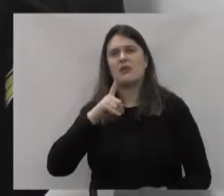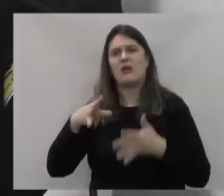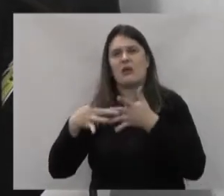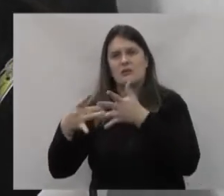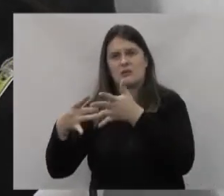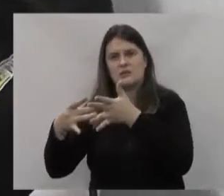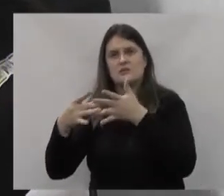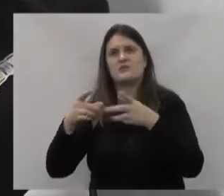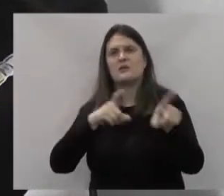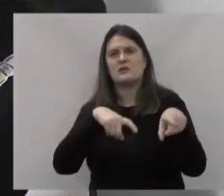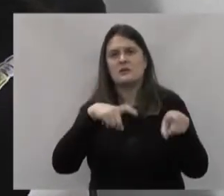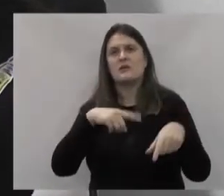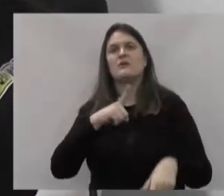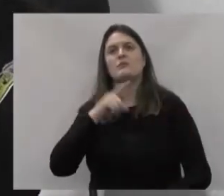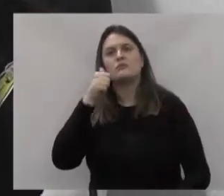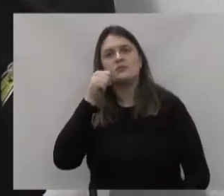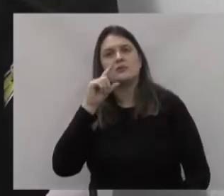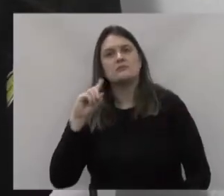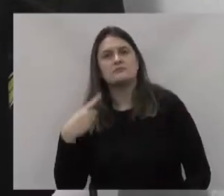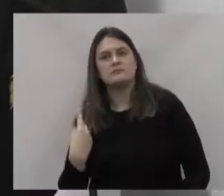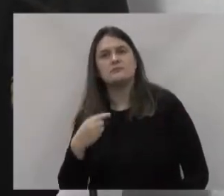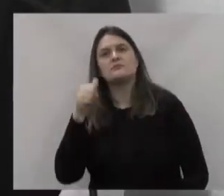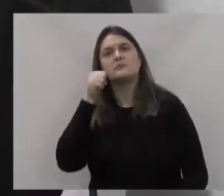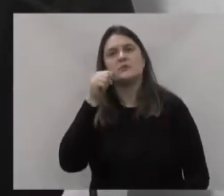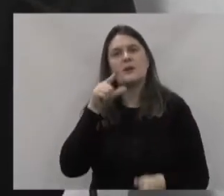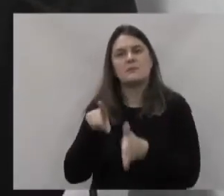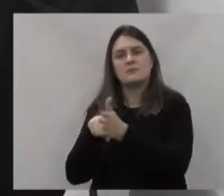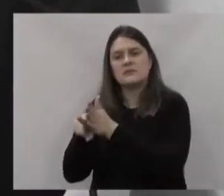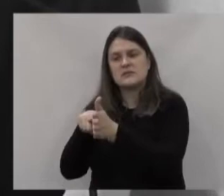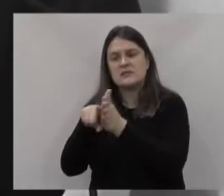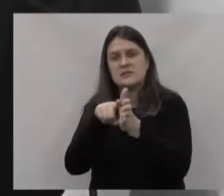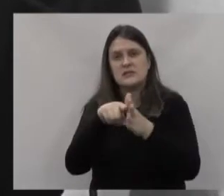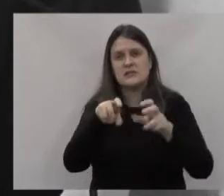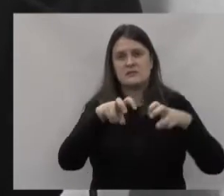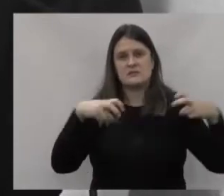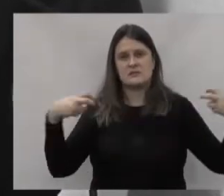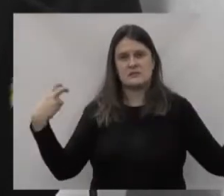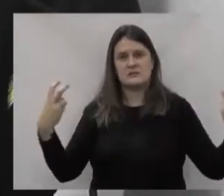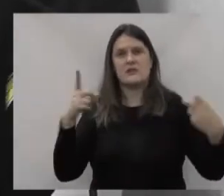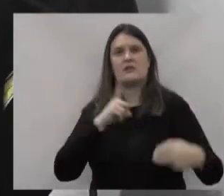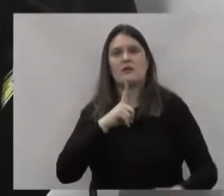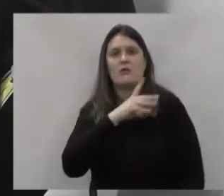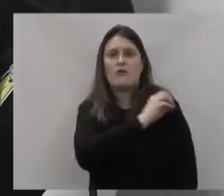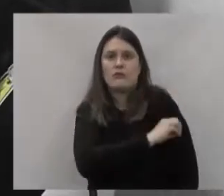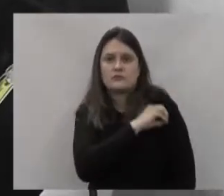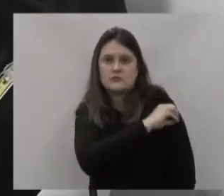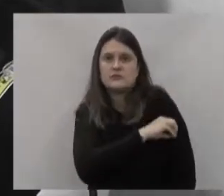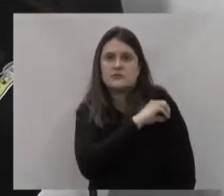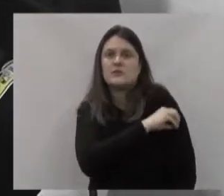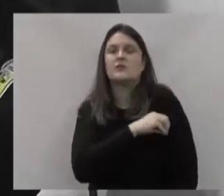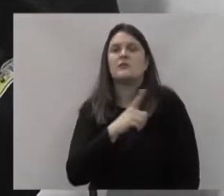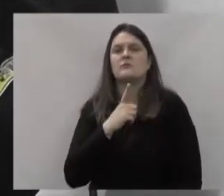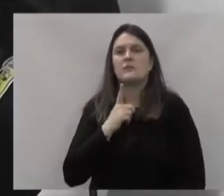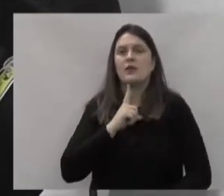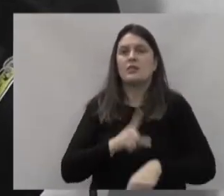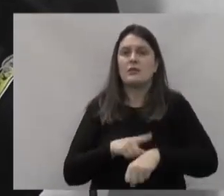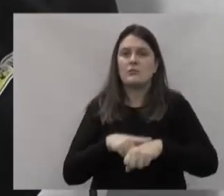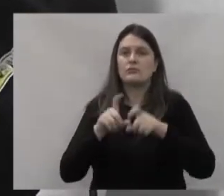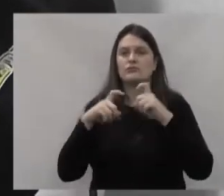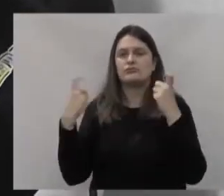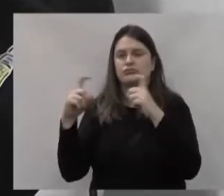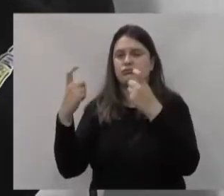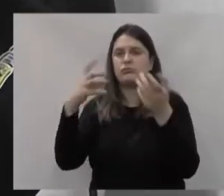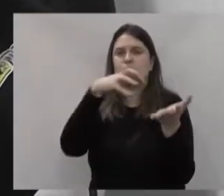gente vai ter advogadas, a gente vai ter pesquisadoras na mesa redonda, oficinas, e vai ter um momento, a reunião com